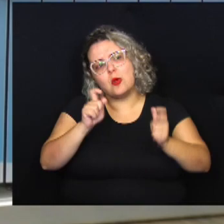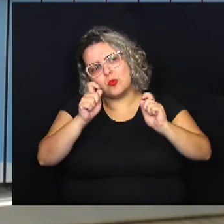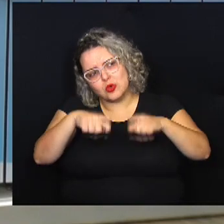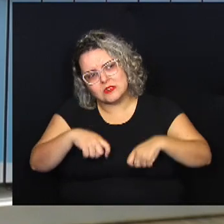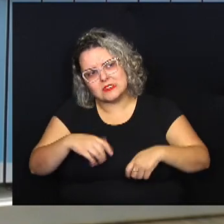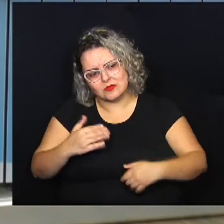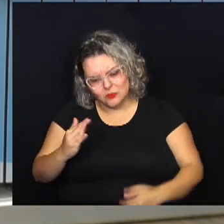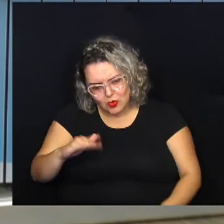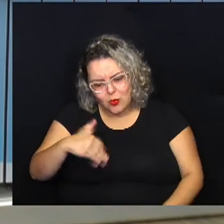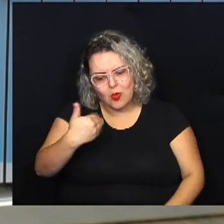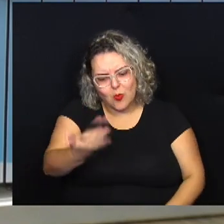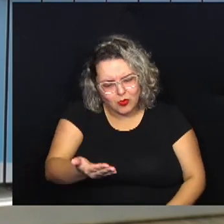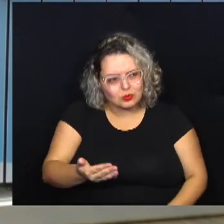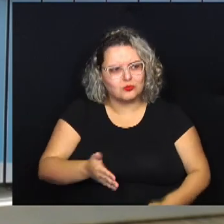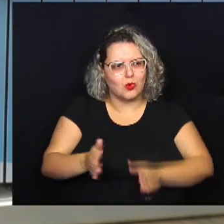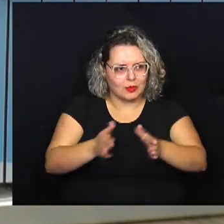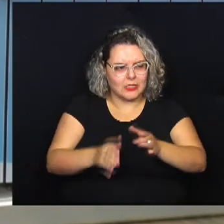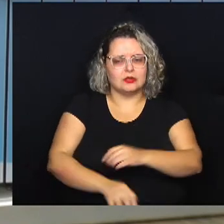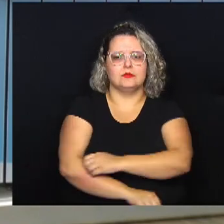próximo passo?